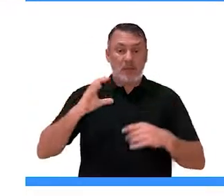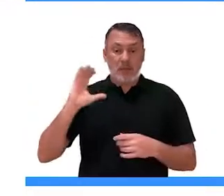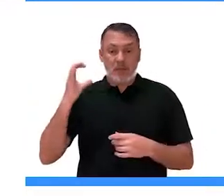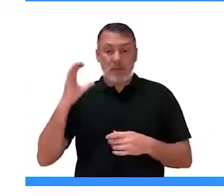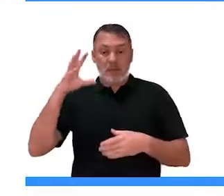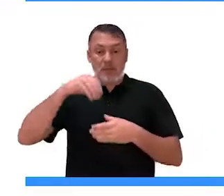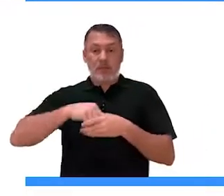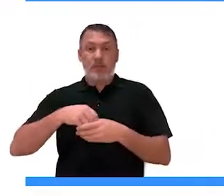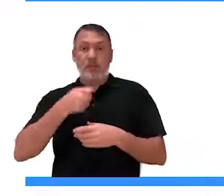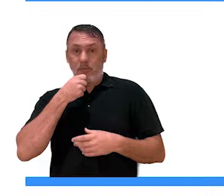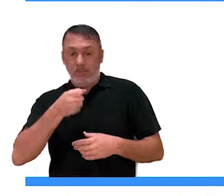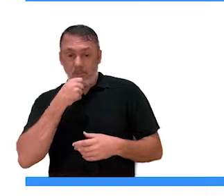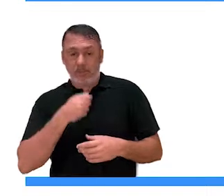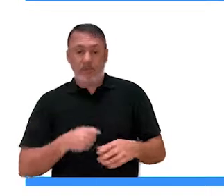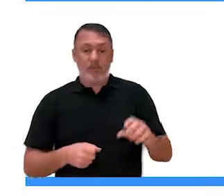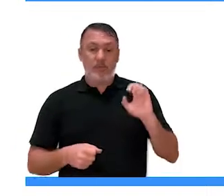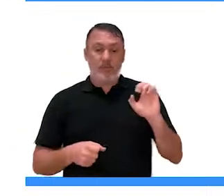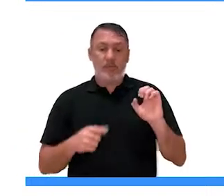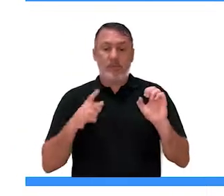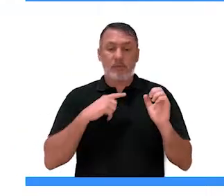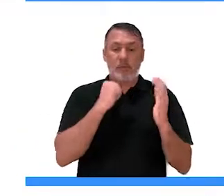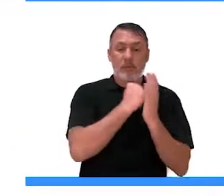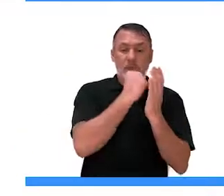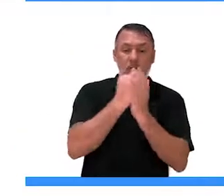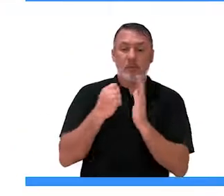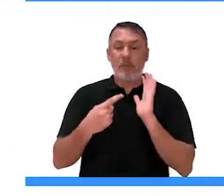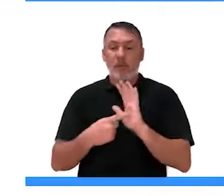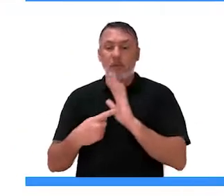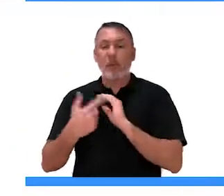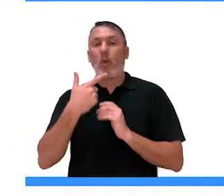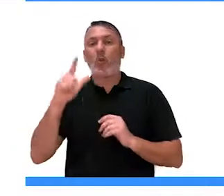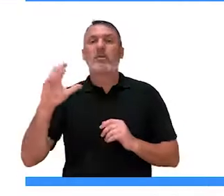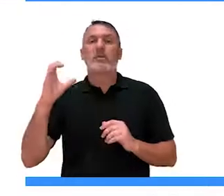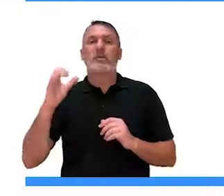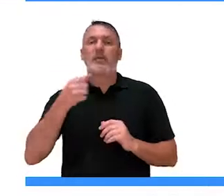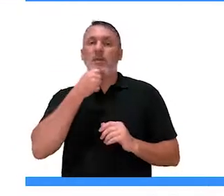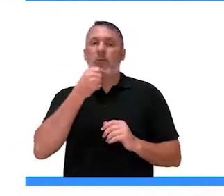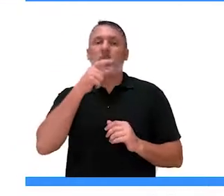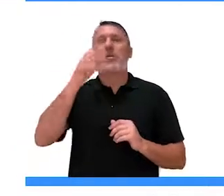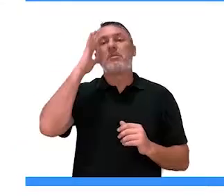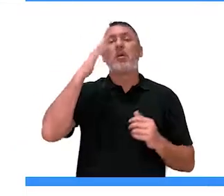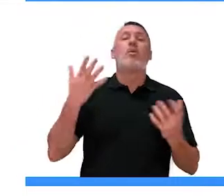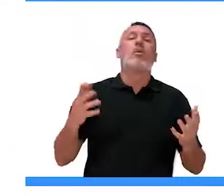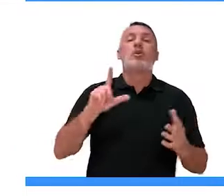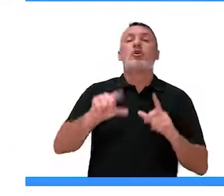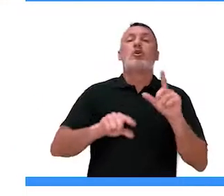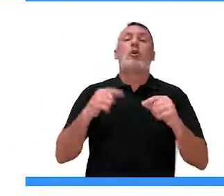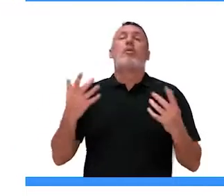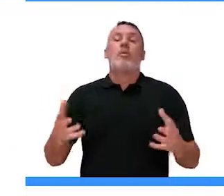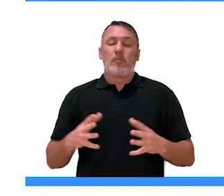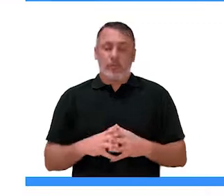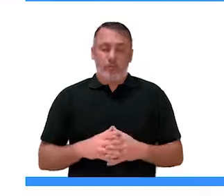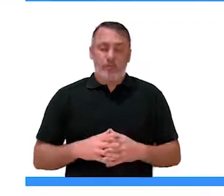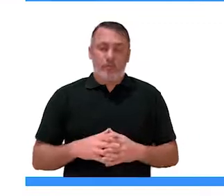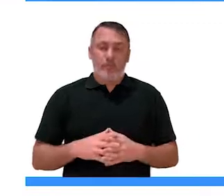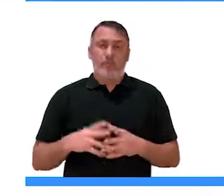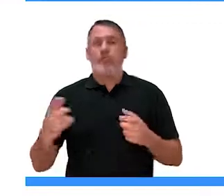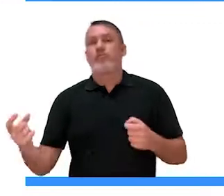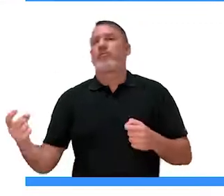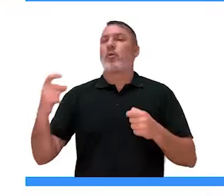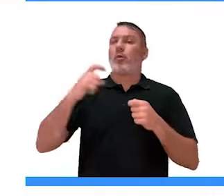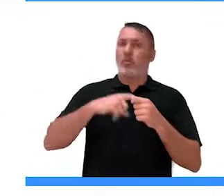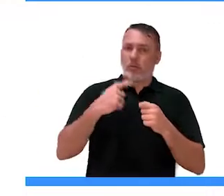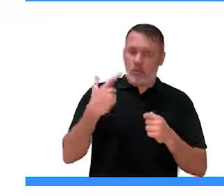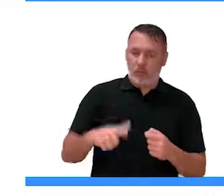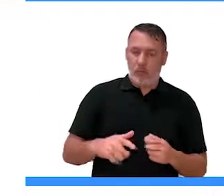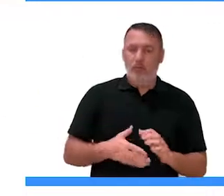reportagem. Ou marcar a apropriação de termos de outra ciência pela reportagem. que vocês marcariam aí?